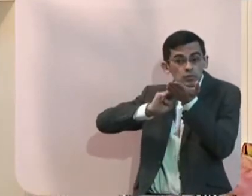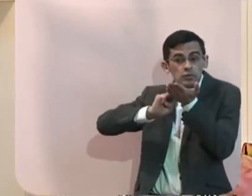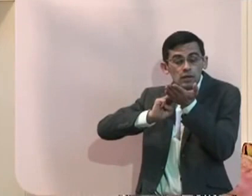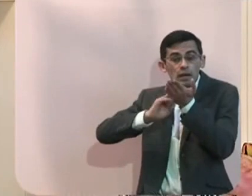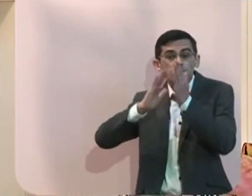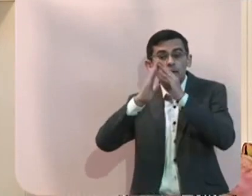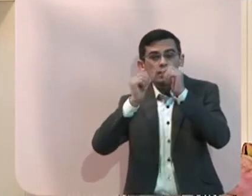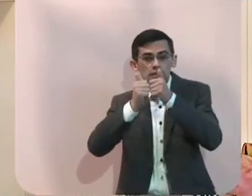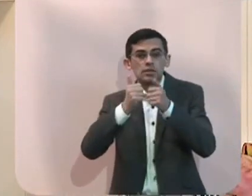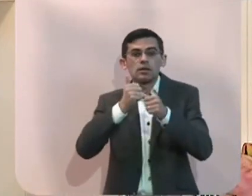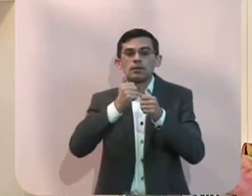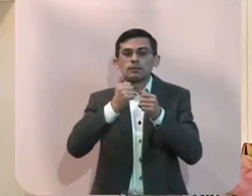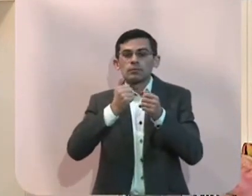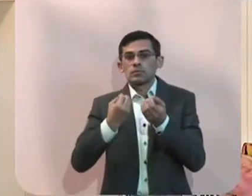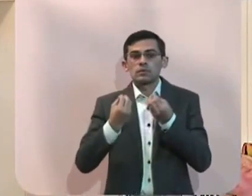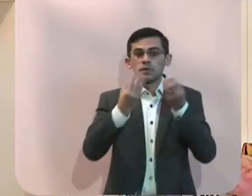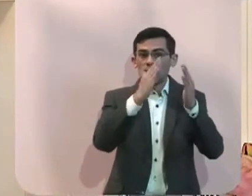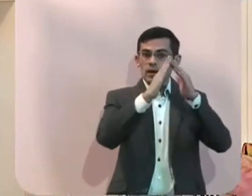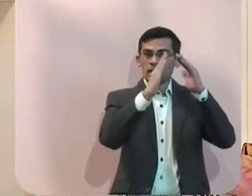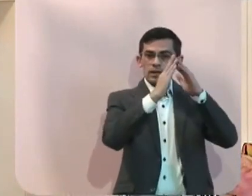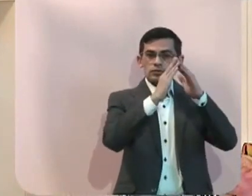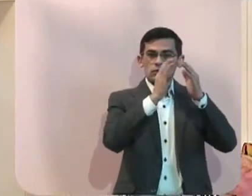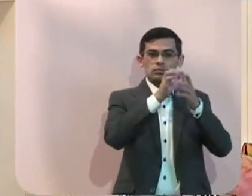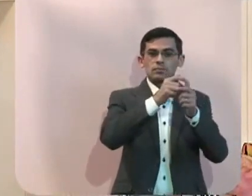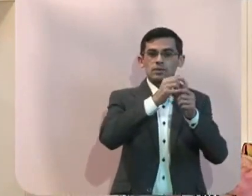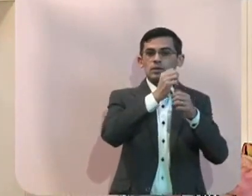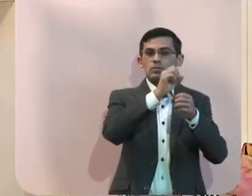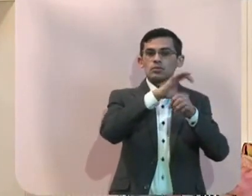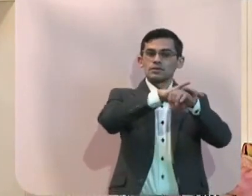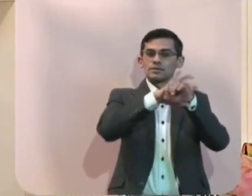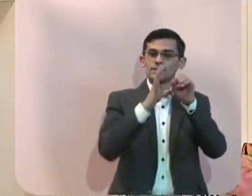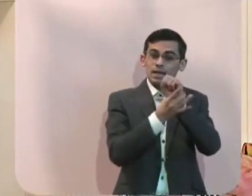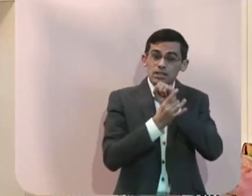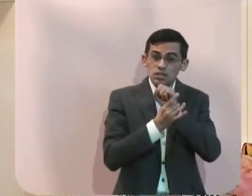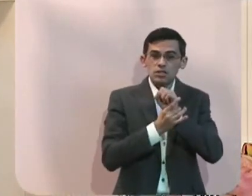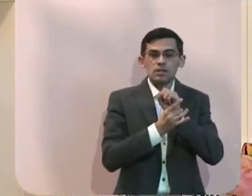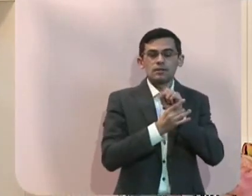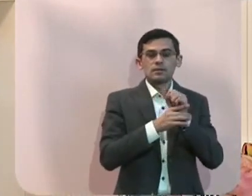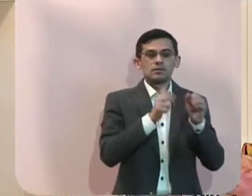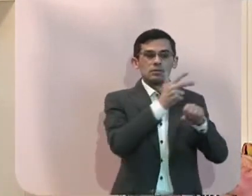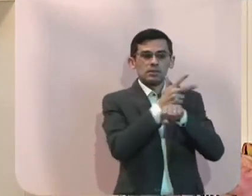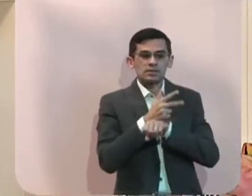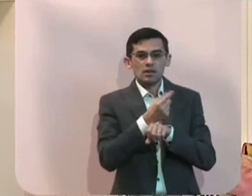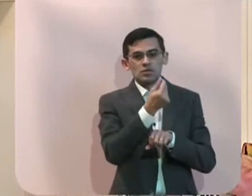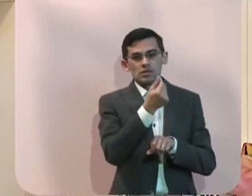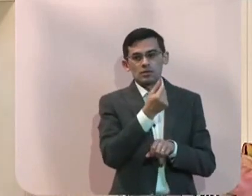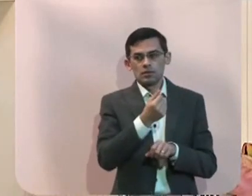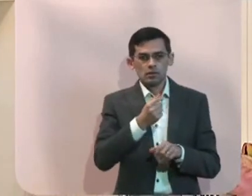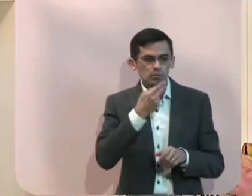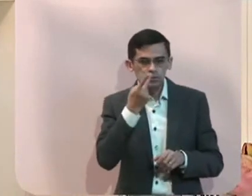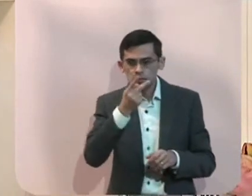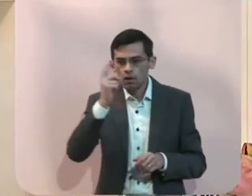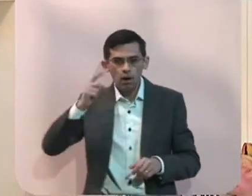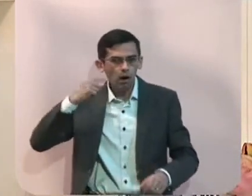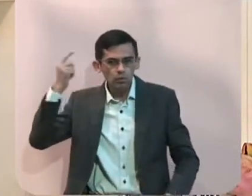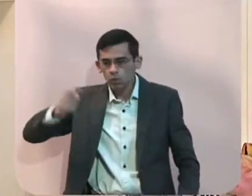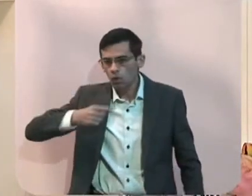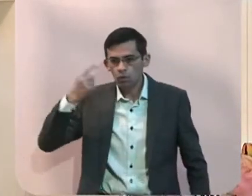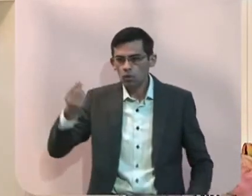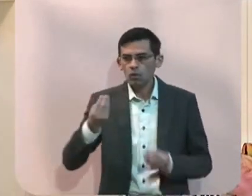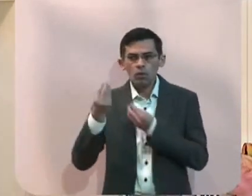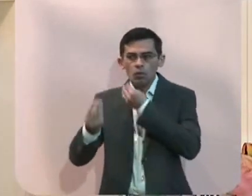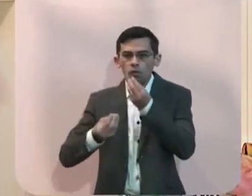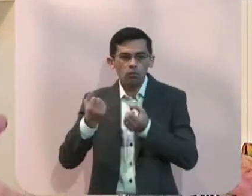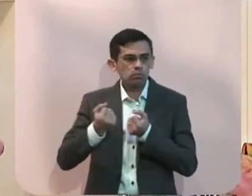as suas casas como garantia do empréstimo. E aí, muita gente disse: não, é louco, quem é que vai ser o doido